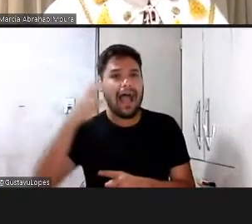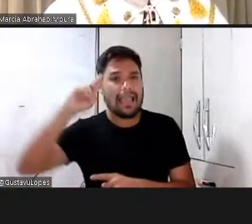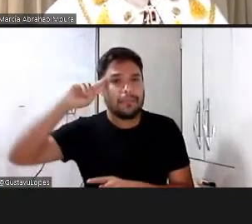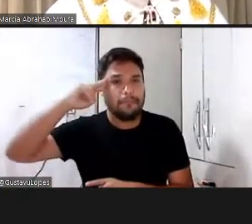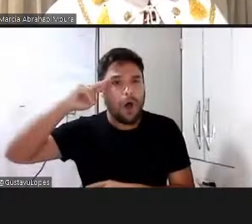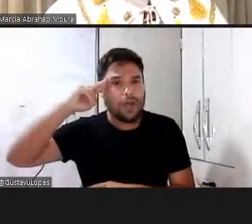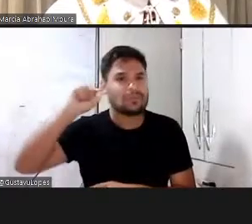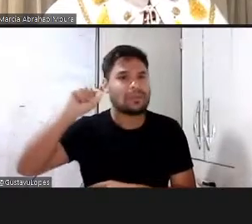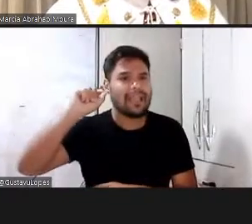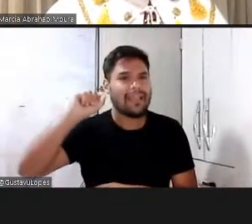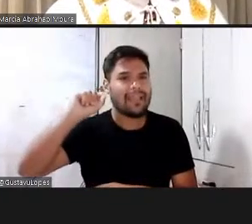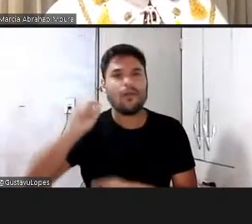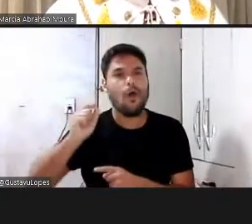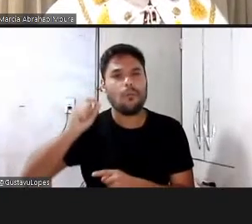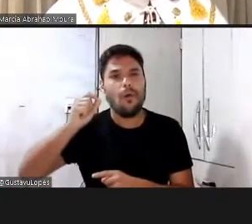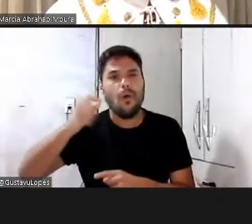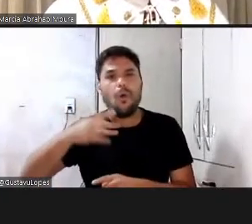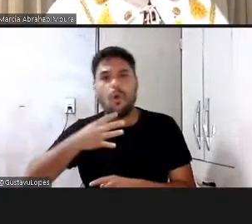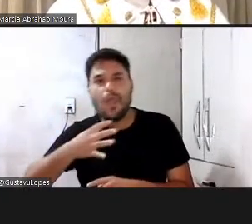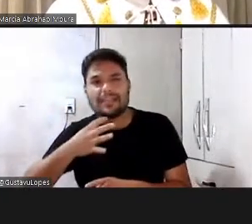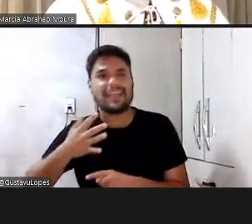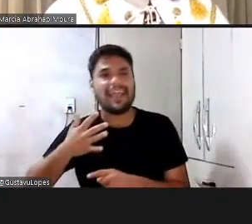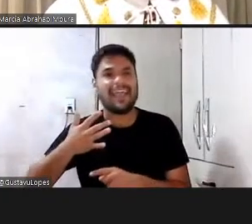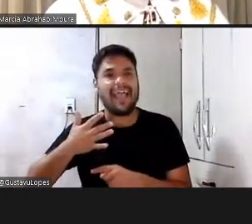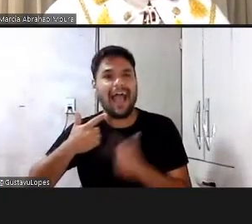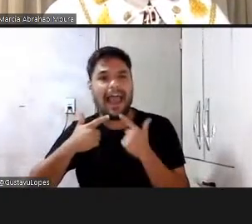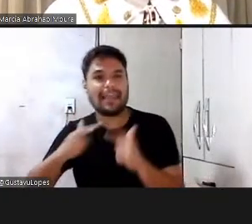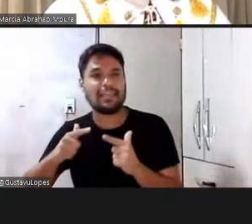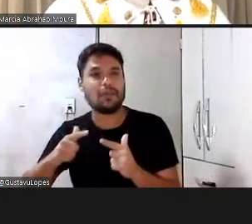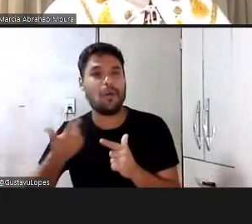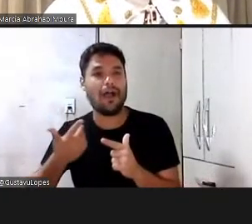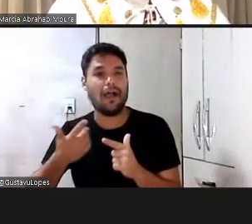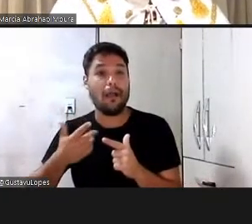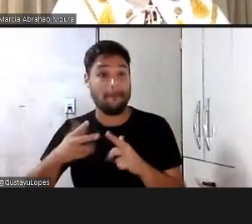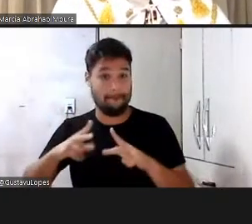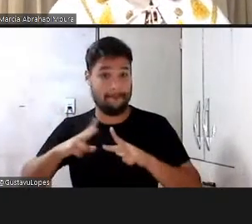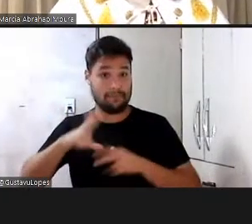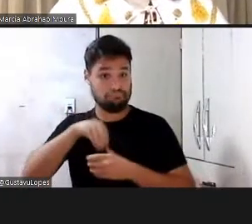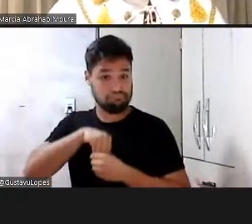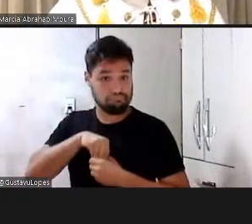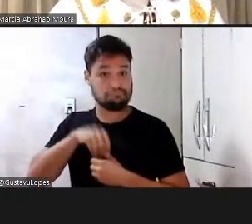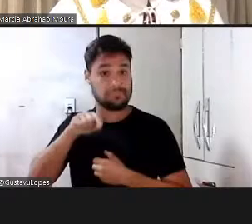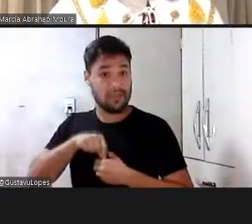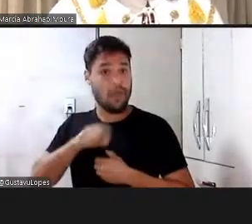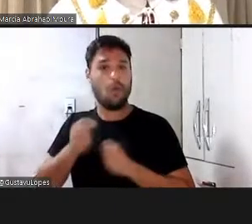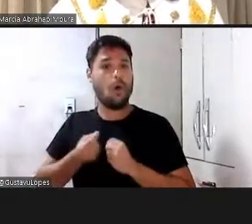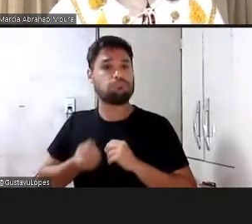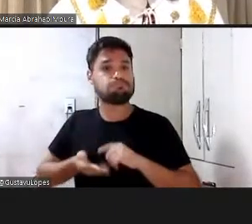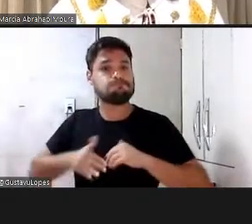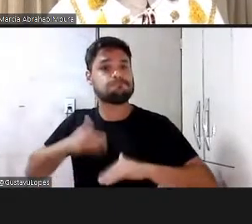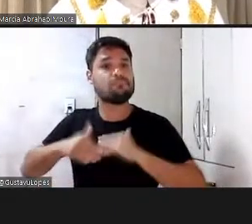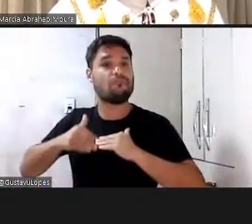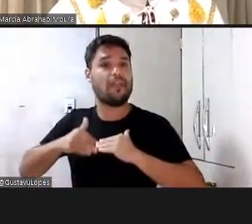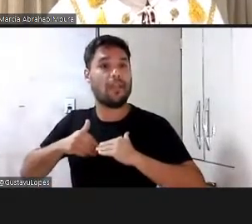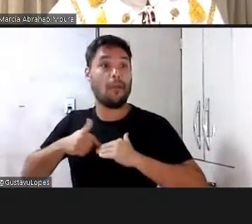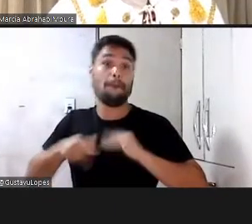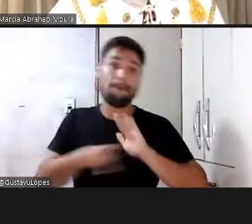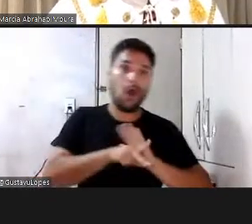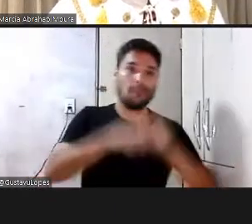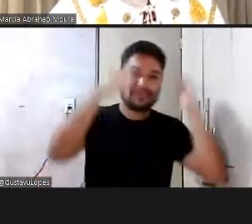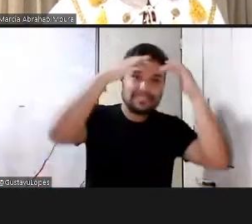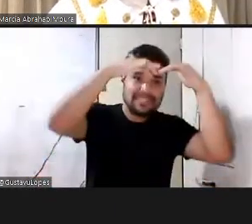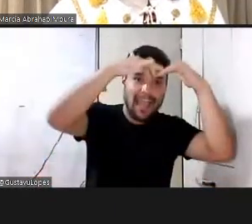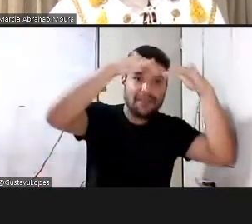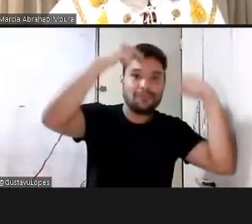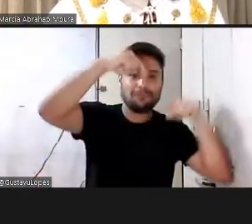o conhecimento da língua particular, seria desencadeado pelas propriedades inatas da faculdade de linguagem, também